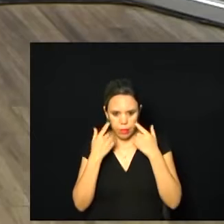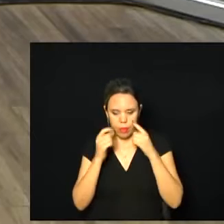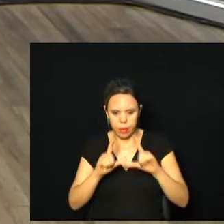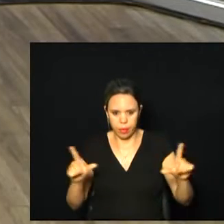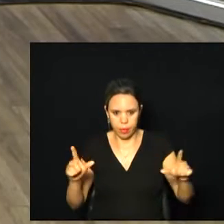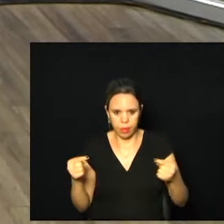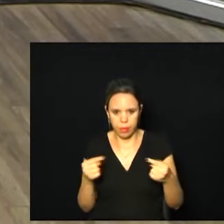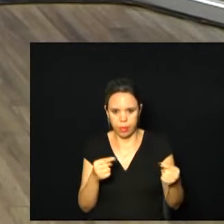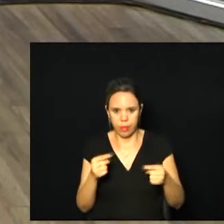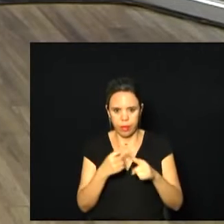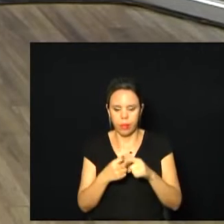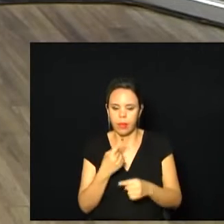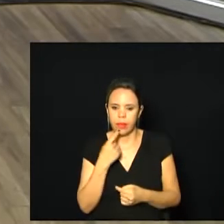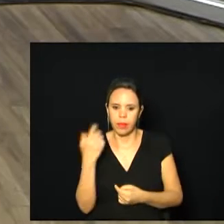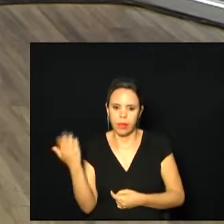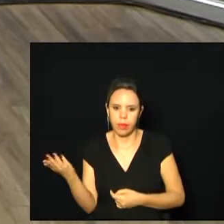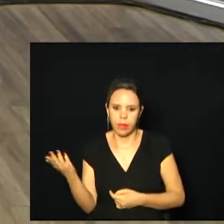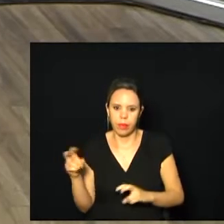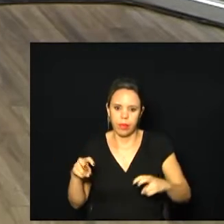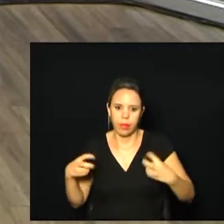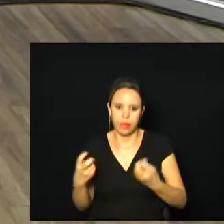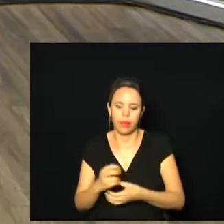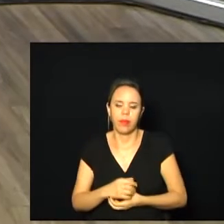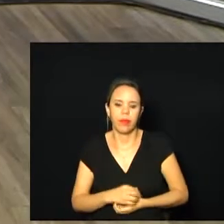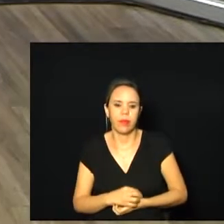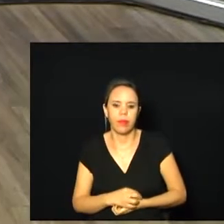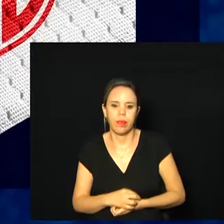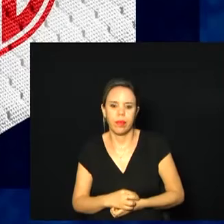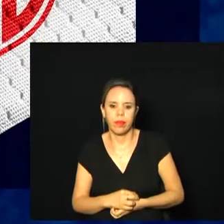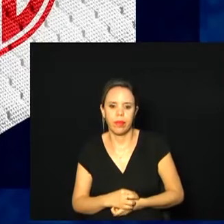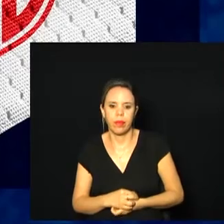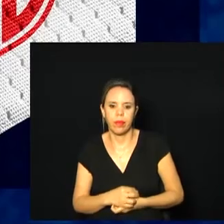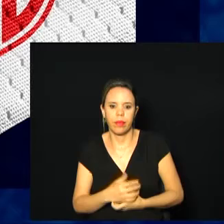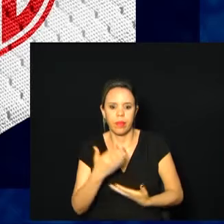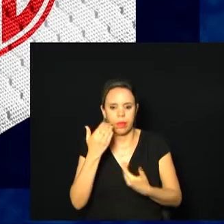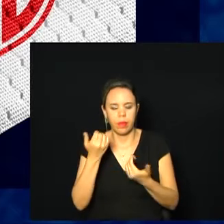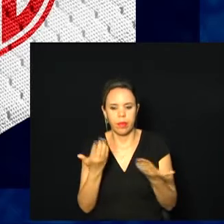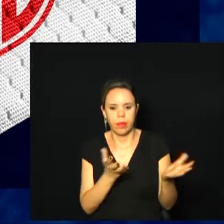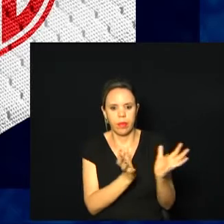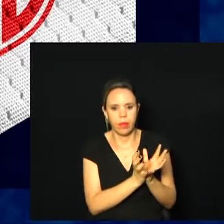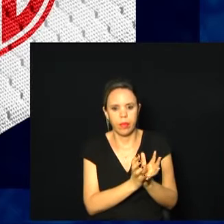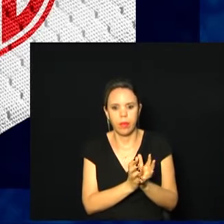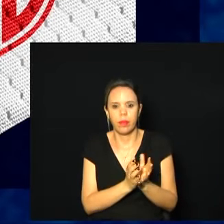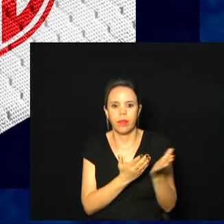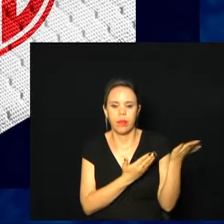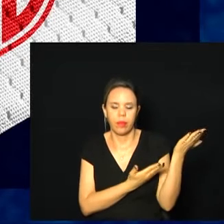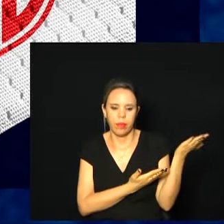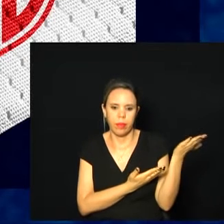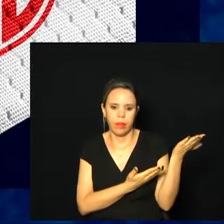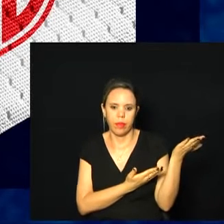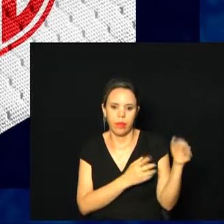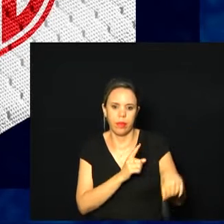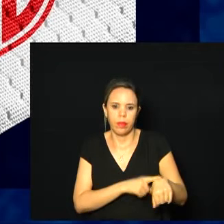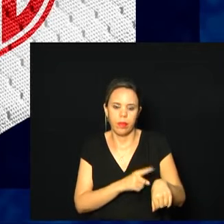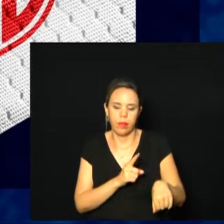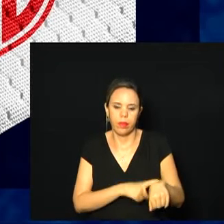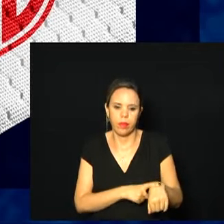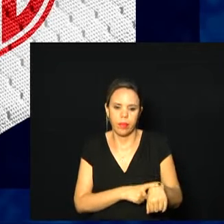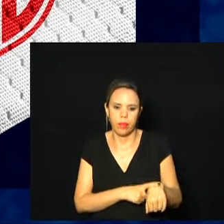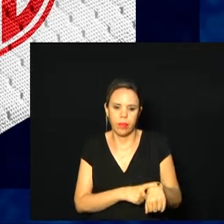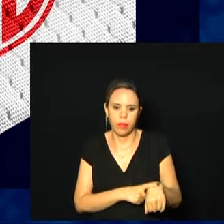duelo aqui em Campinas, no estádio Moisés Lucarelli, a Ponte recebendo a equipe do CRB. Neste momento, a